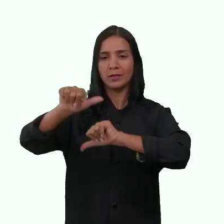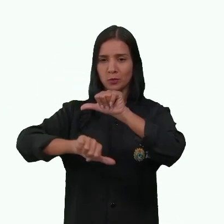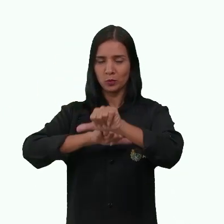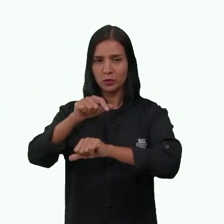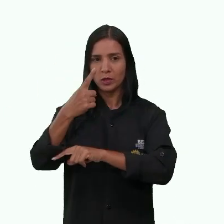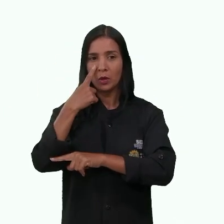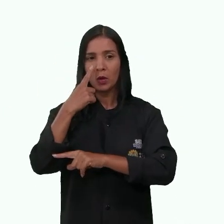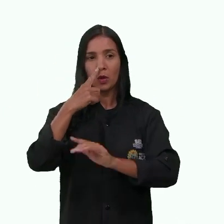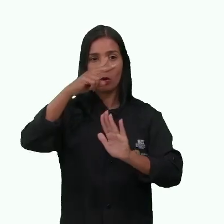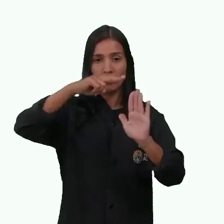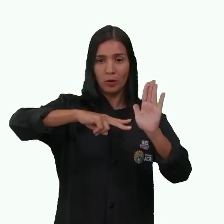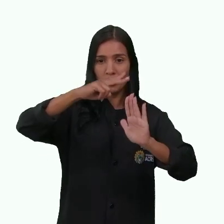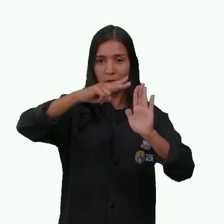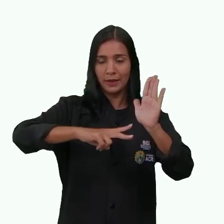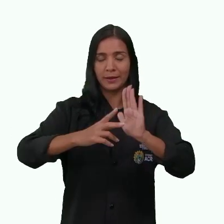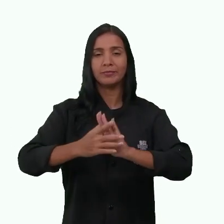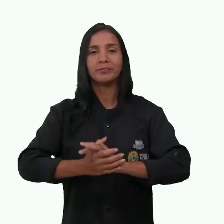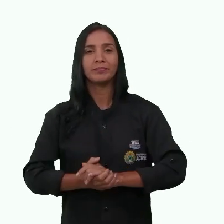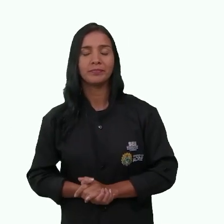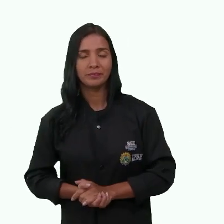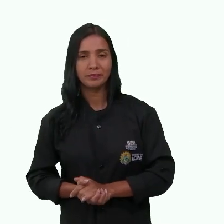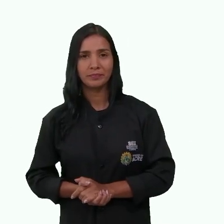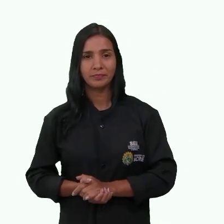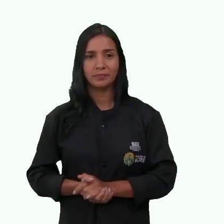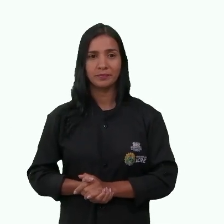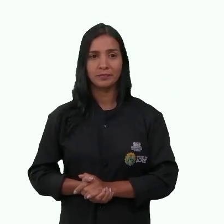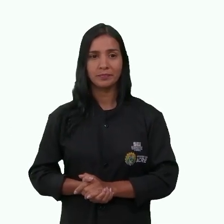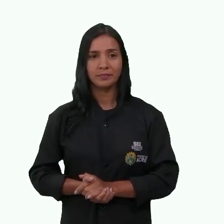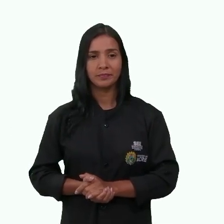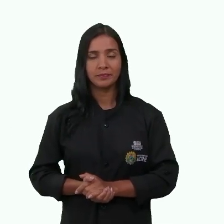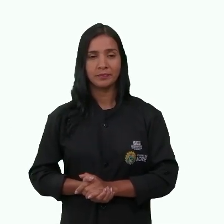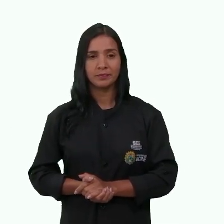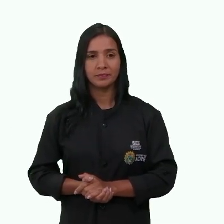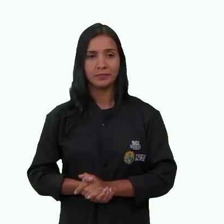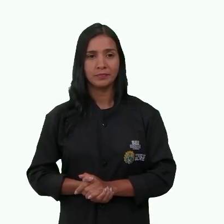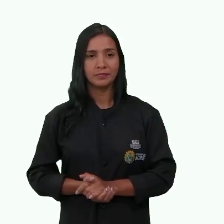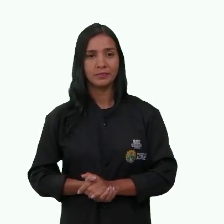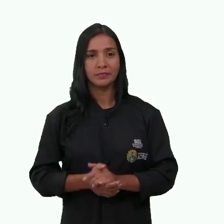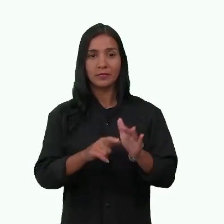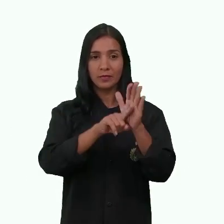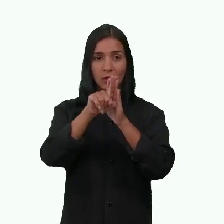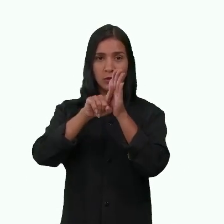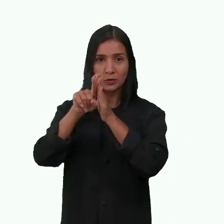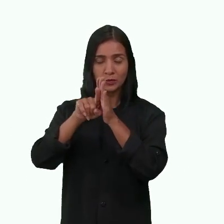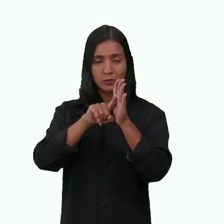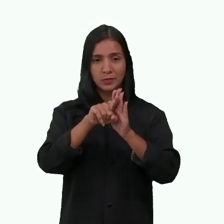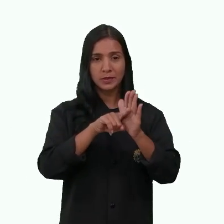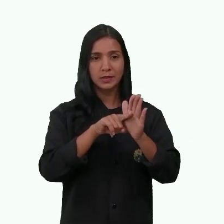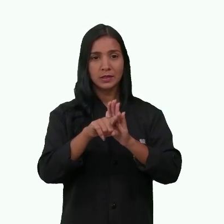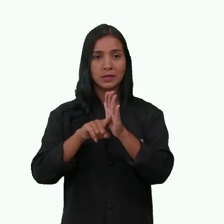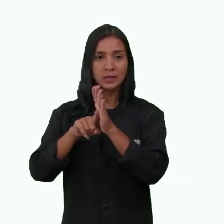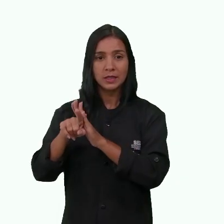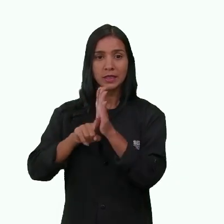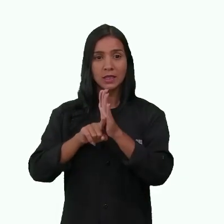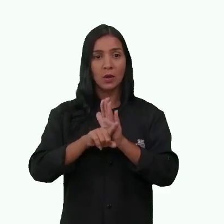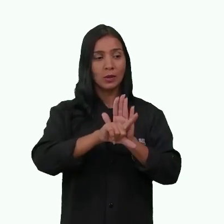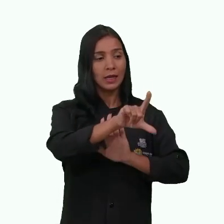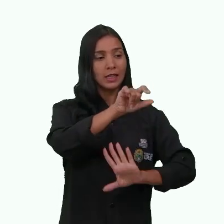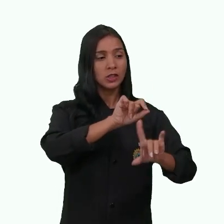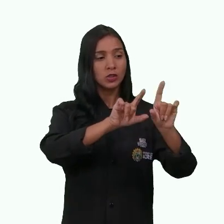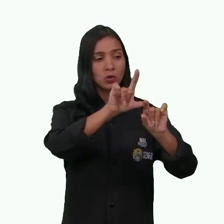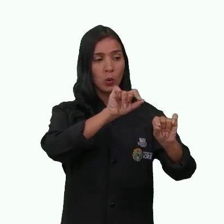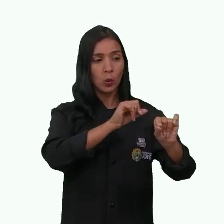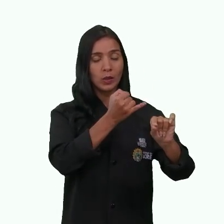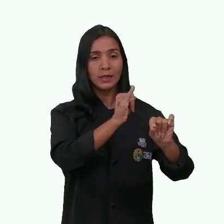a leitura a todos vocês. Estudo de caso. Decisão de